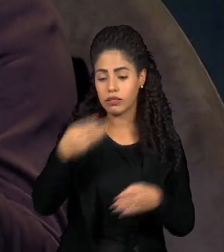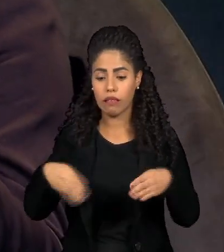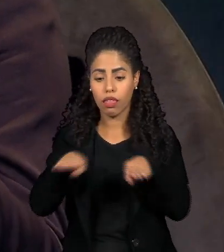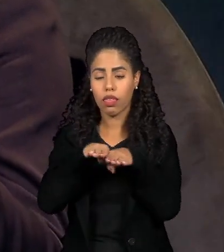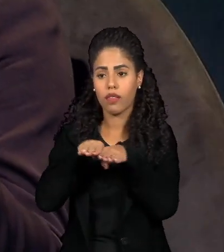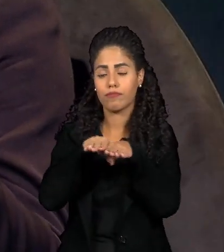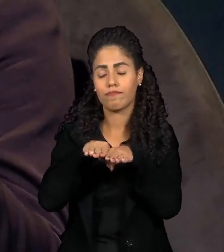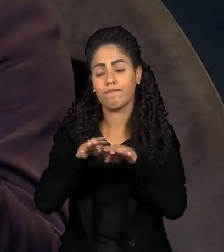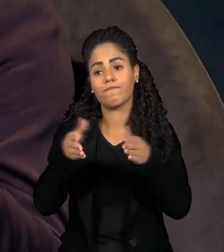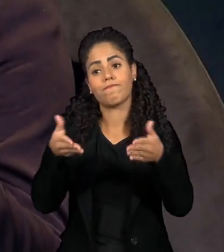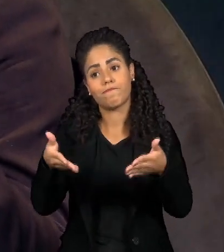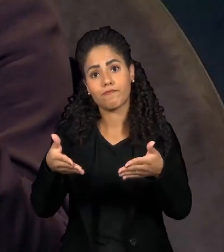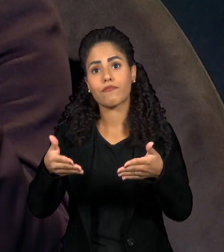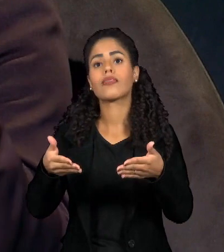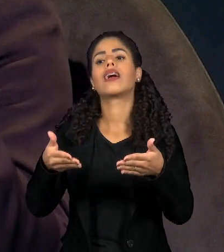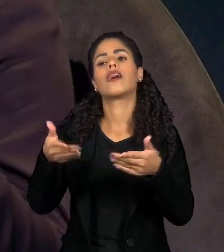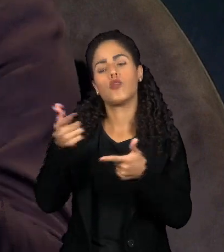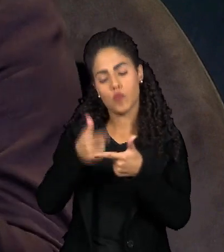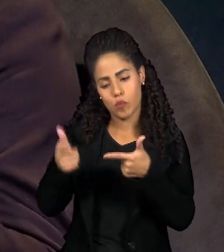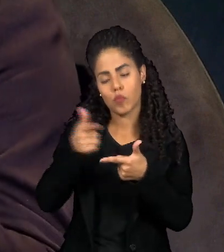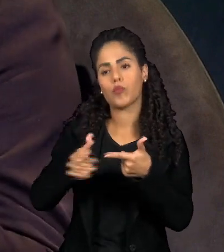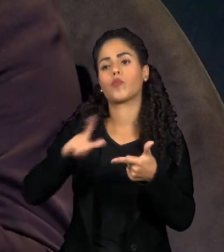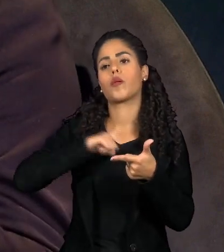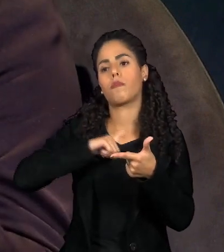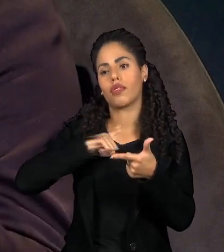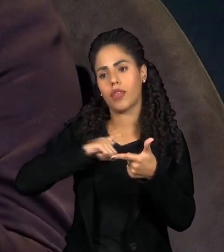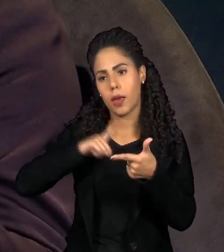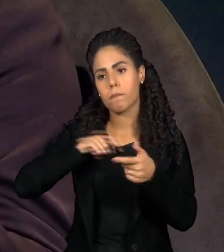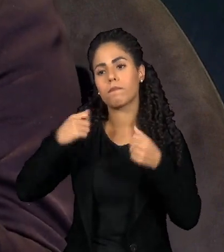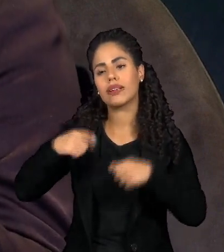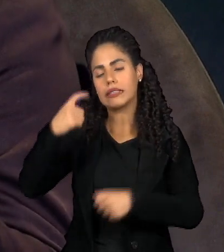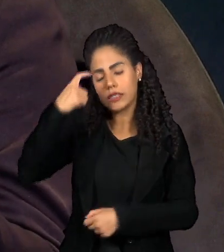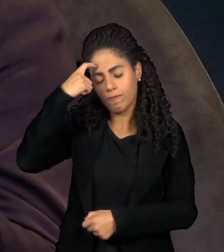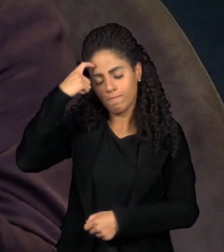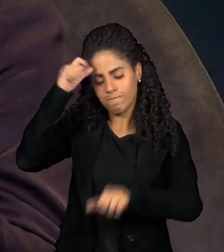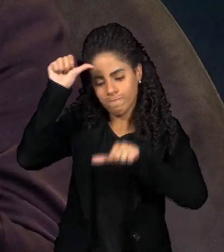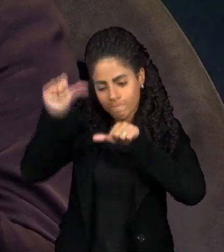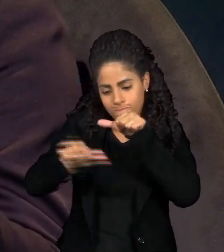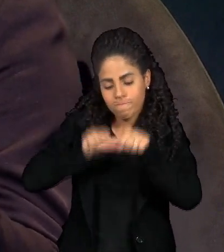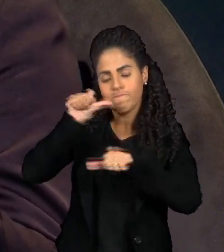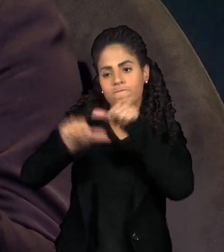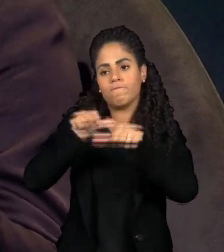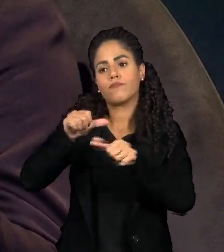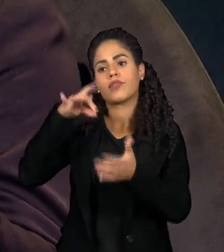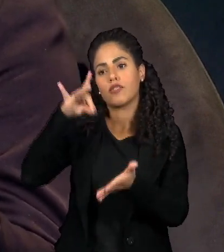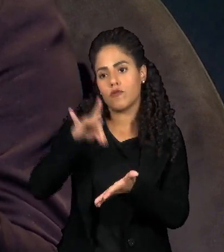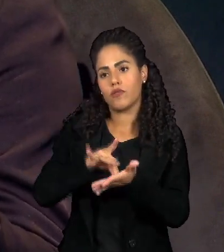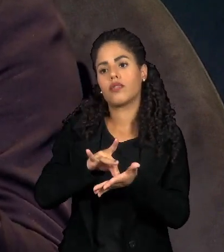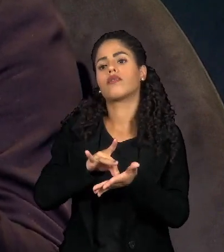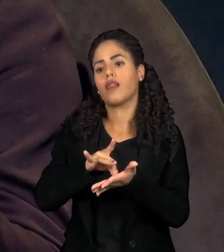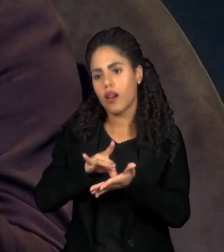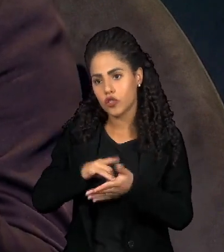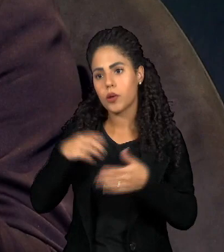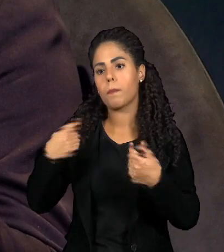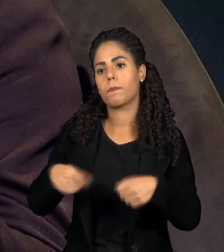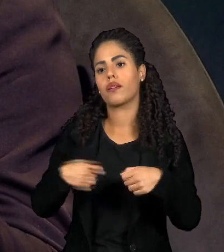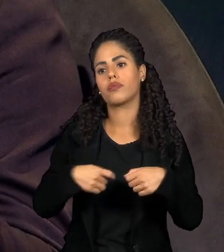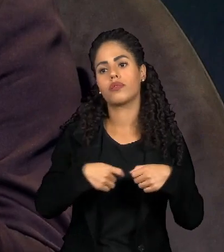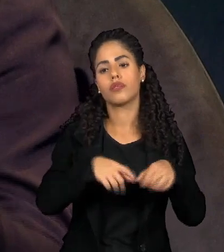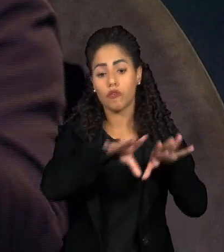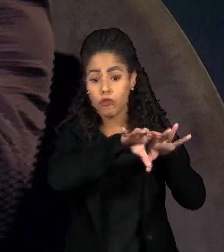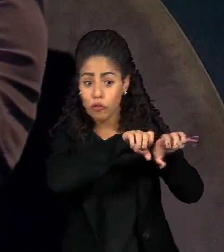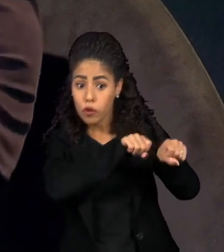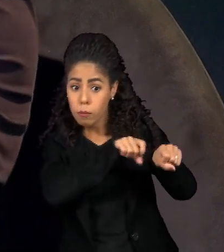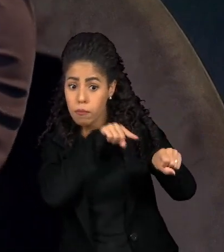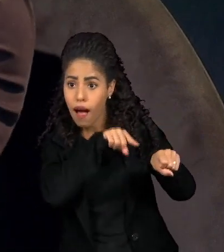outros. Então, é uma mentalidade que precisa realmente ser mudada, que não é só você dar a oportunidade de formar esses